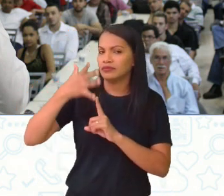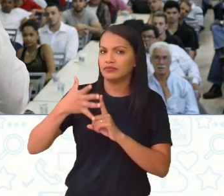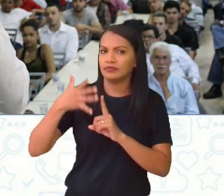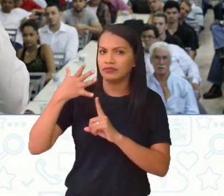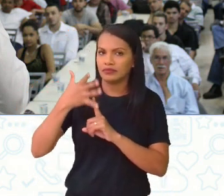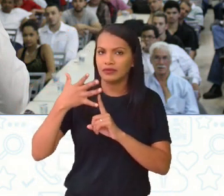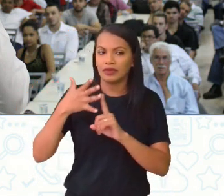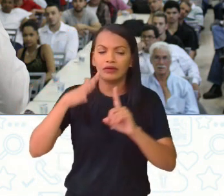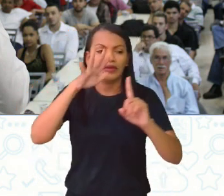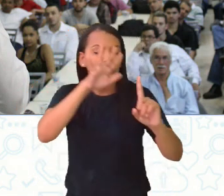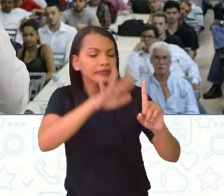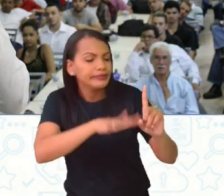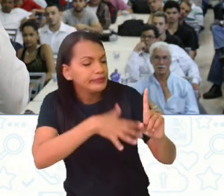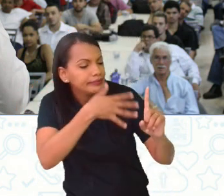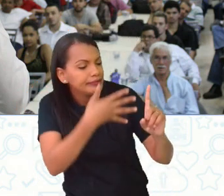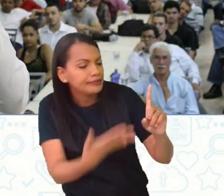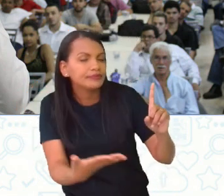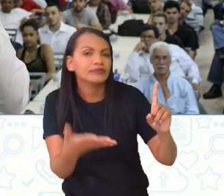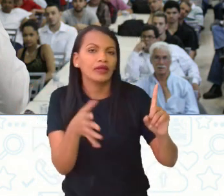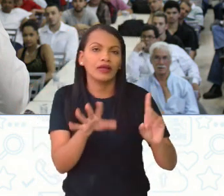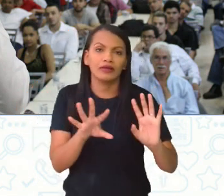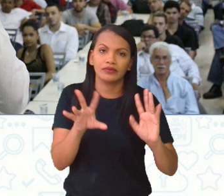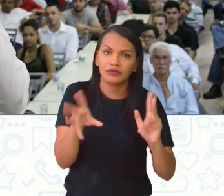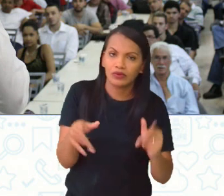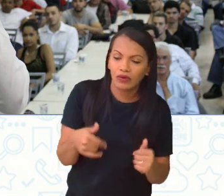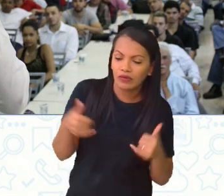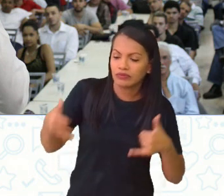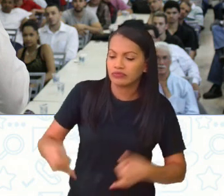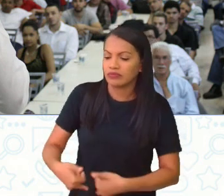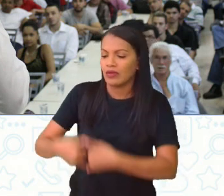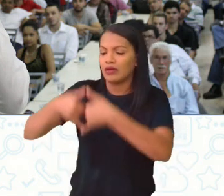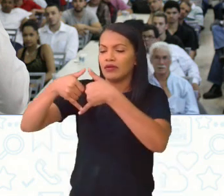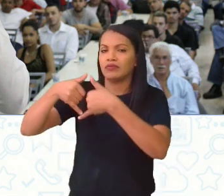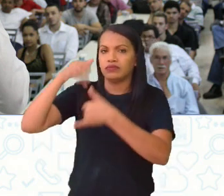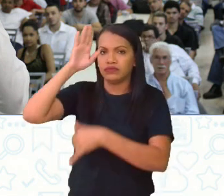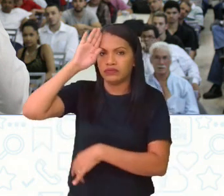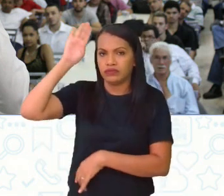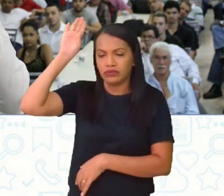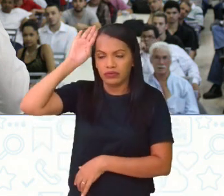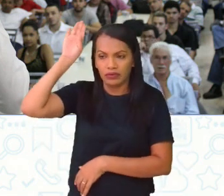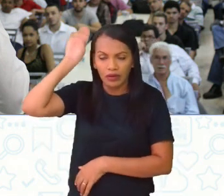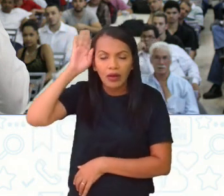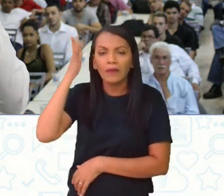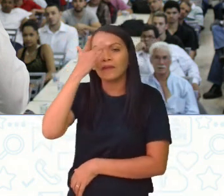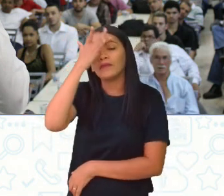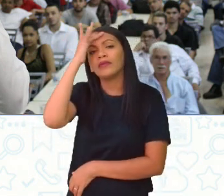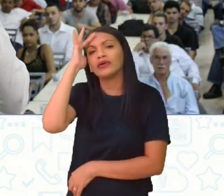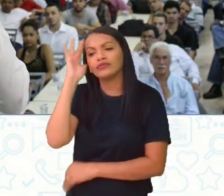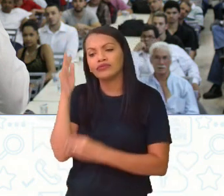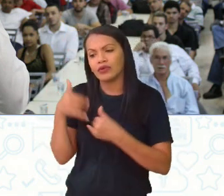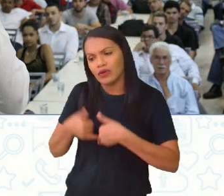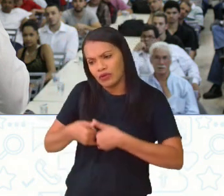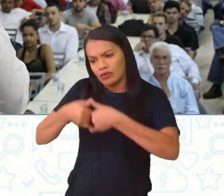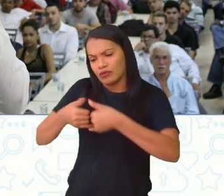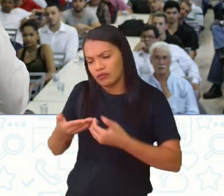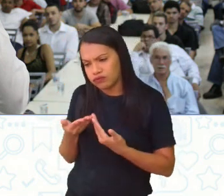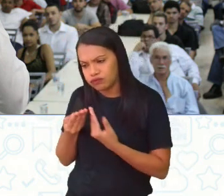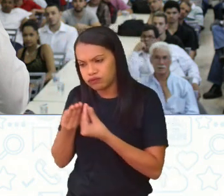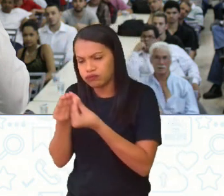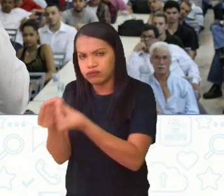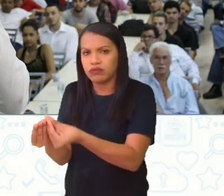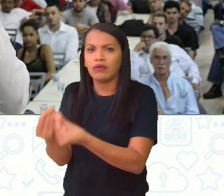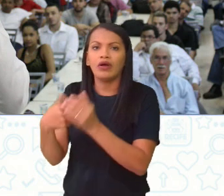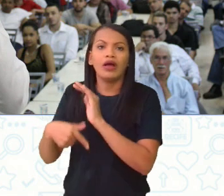da homenagem. Então, em todo prêmio acadêmico, quando alguém vai ser premiado, antes